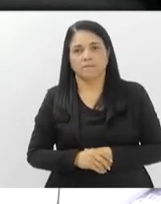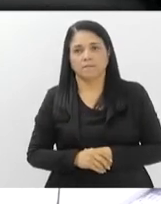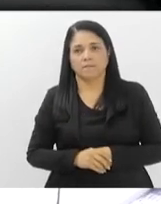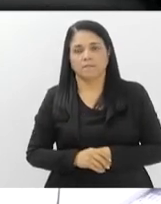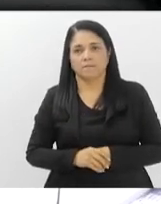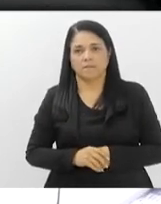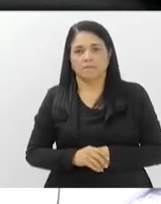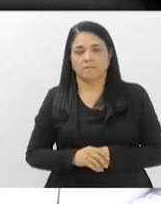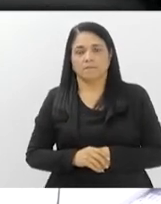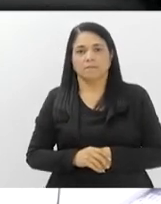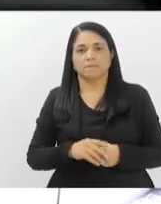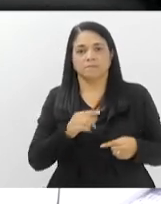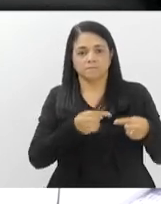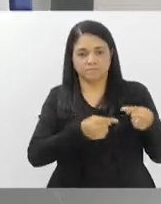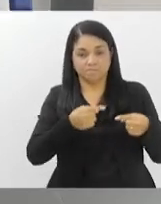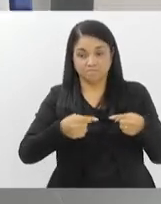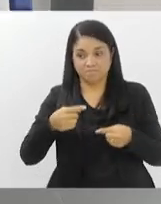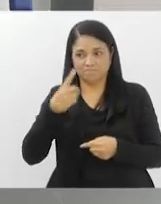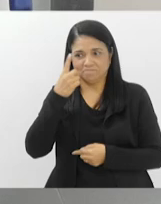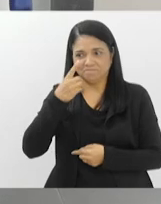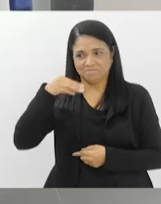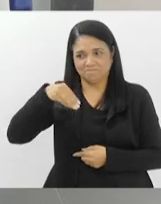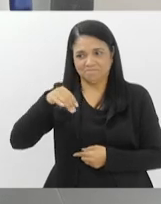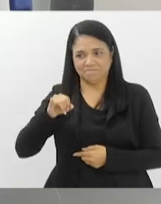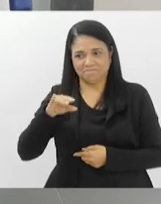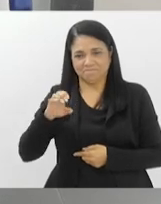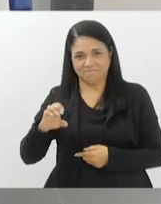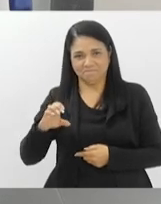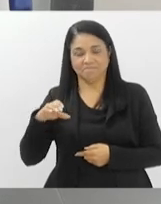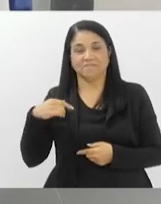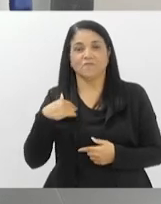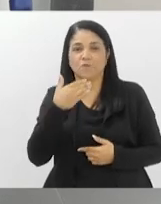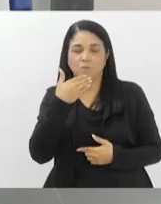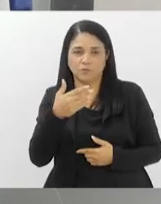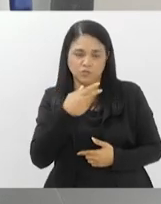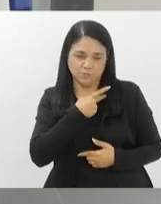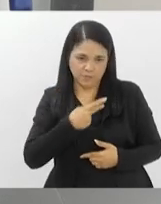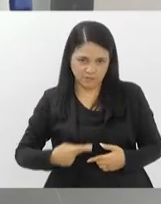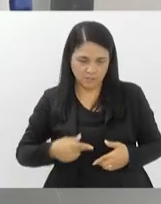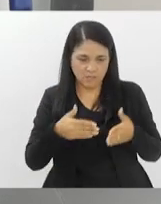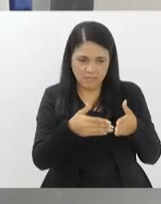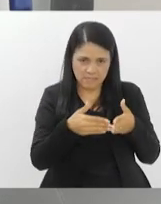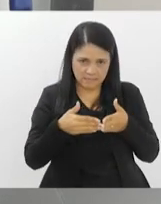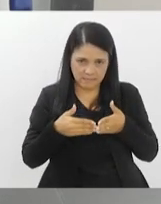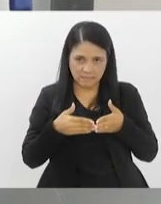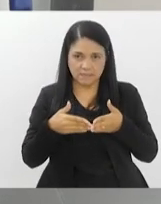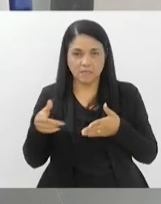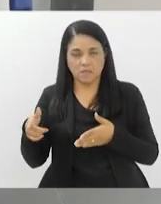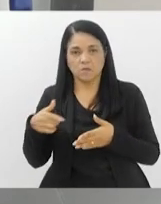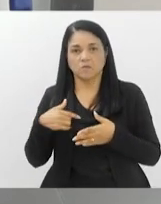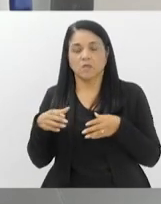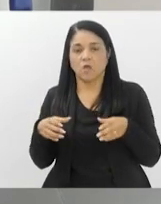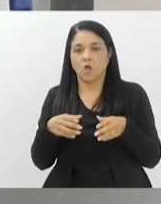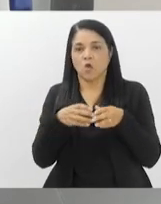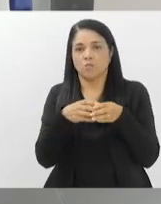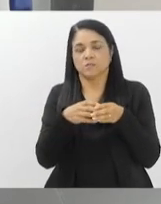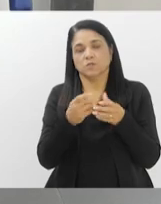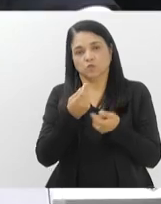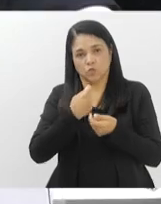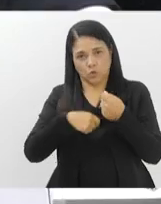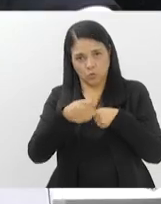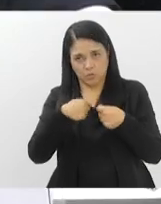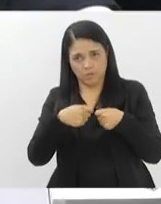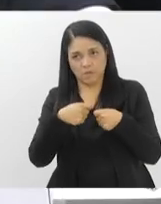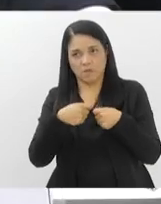Para discutir. Para discutir, deputado Mink. Presidente, vou pedir licença, porque eu tenho que abrir agora a comissão de economia, mas se o